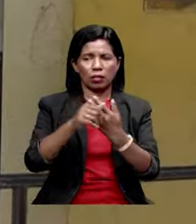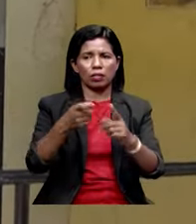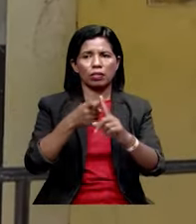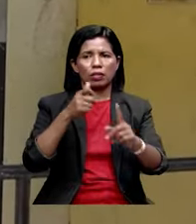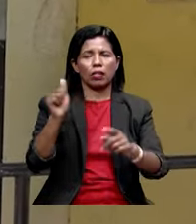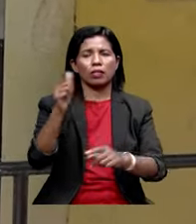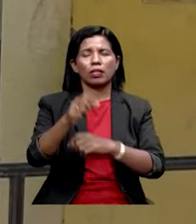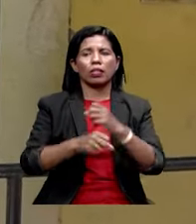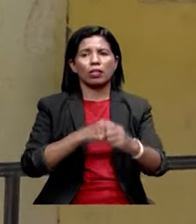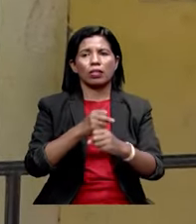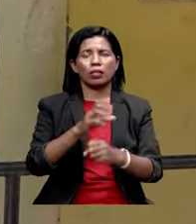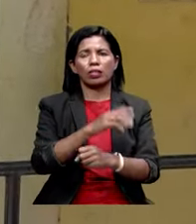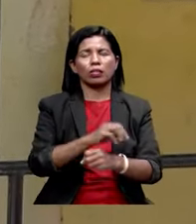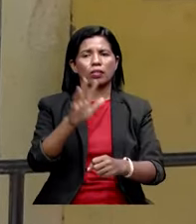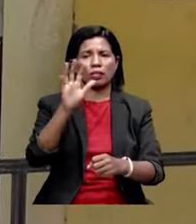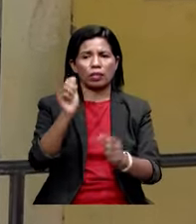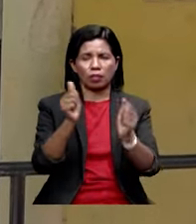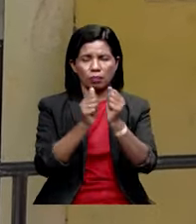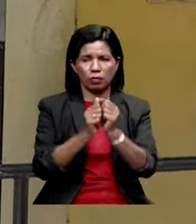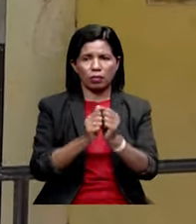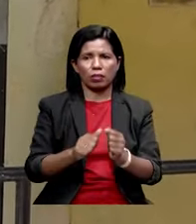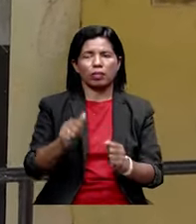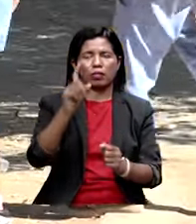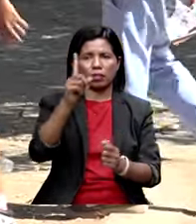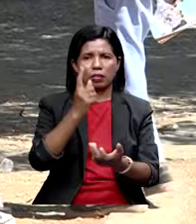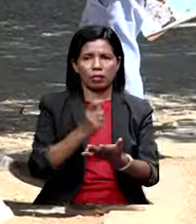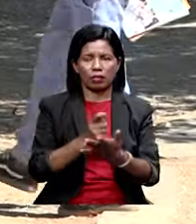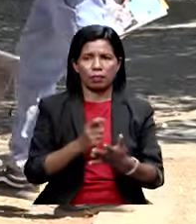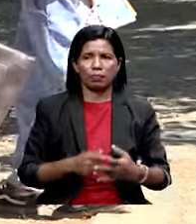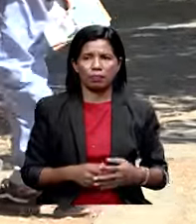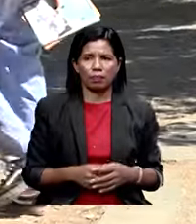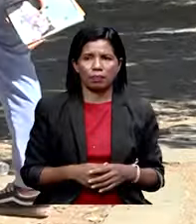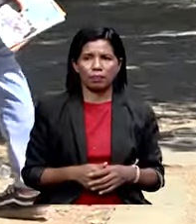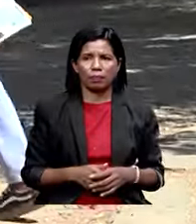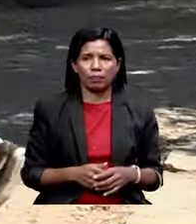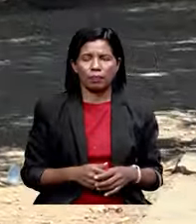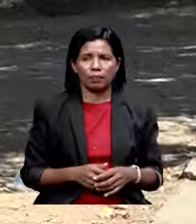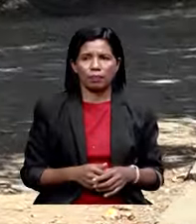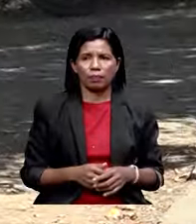décimo ano to décimo segundo ano, hamoto rihun idarecen. Lamberto da Silva, GMN.